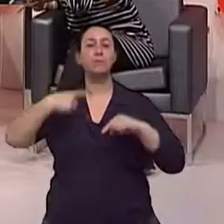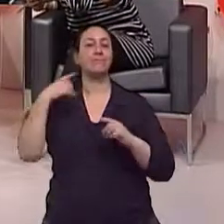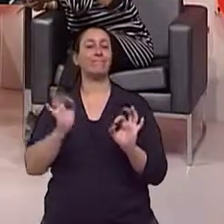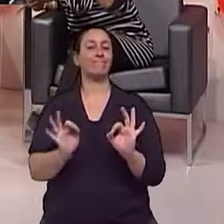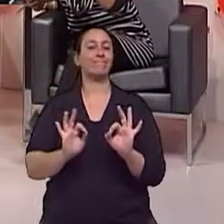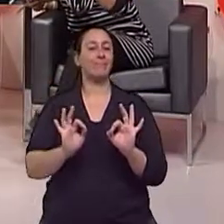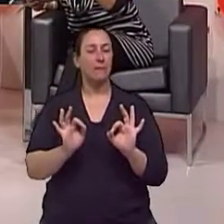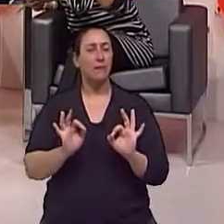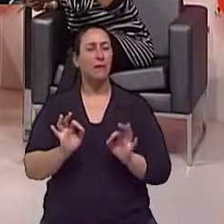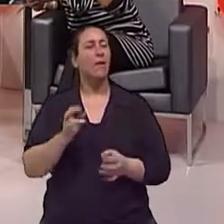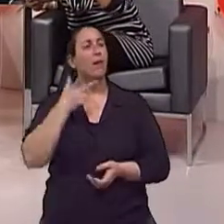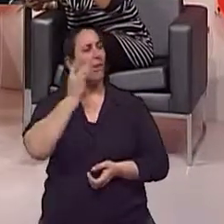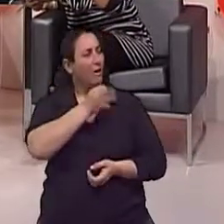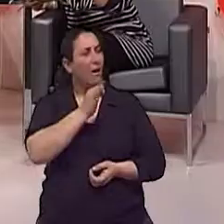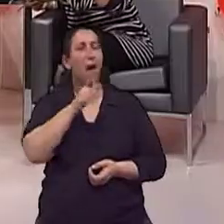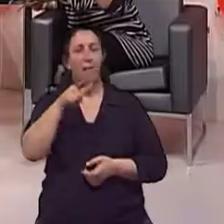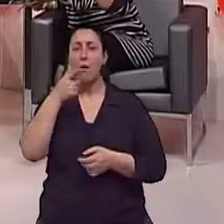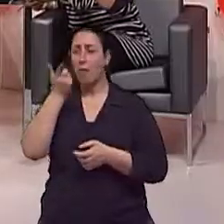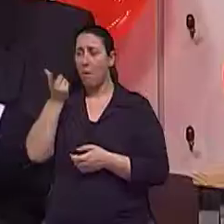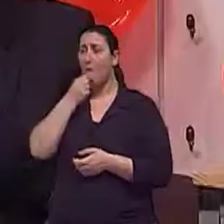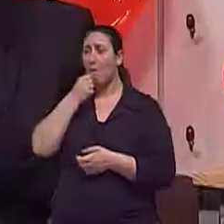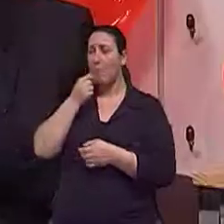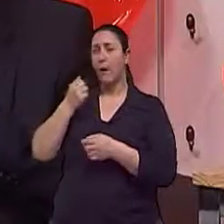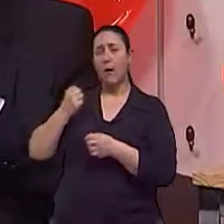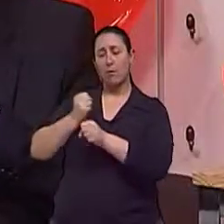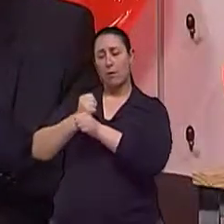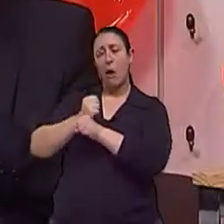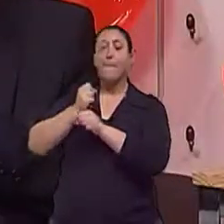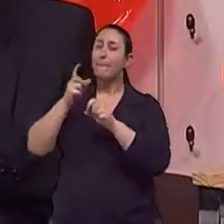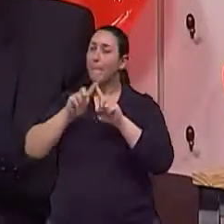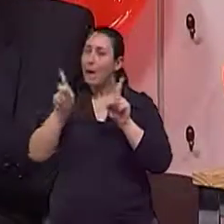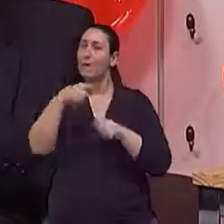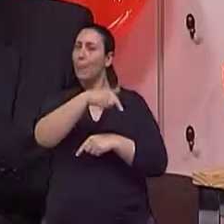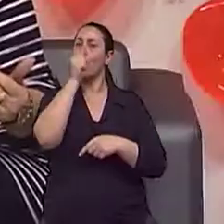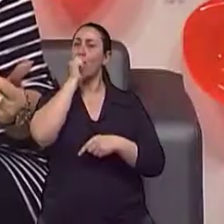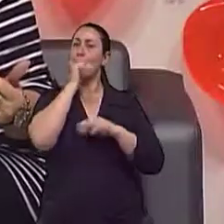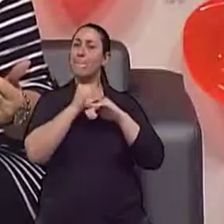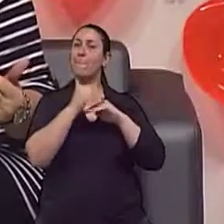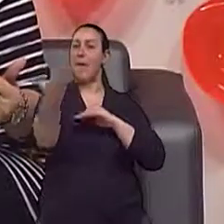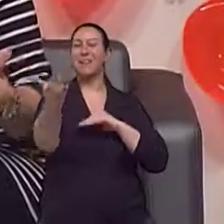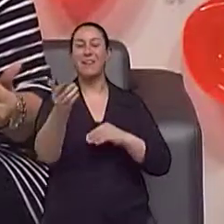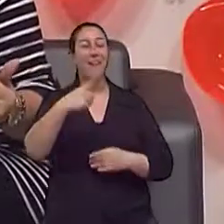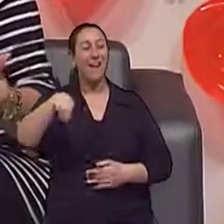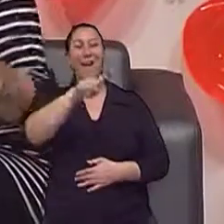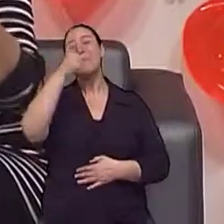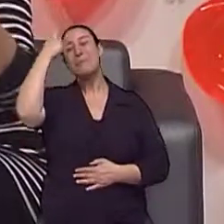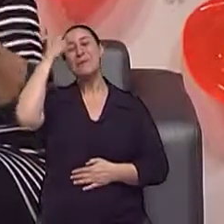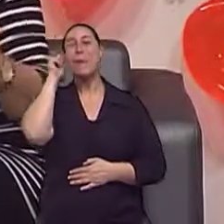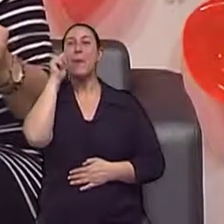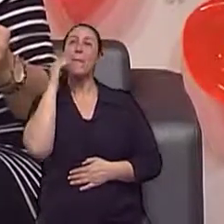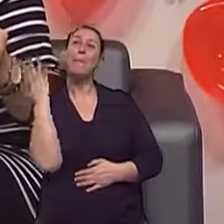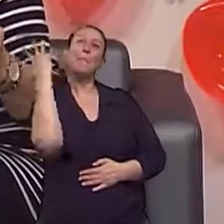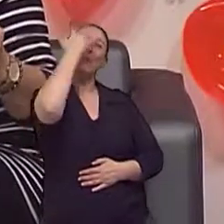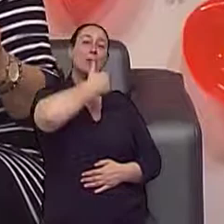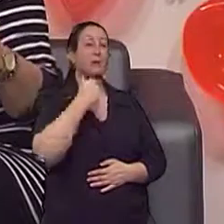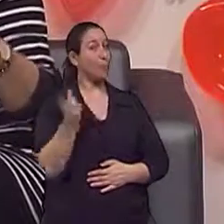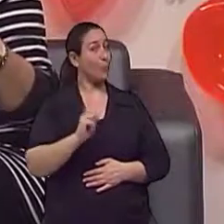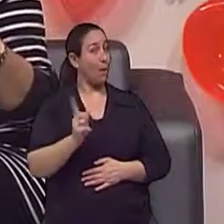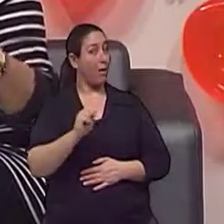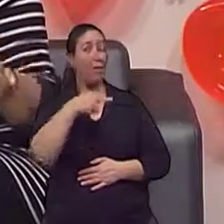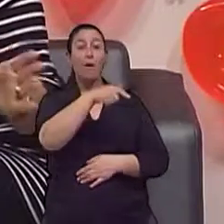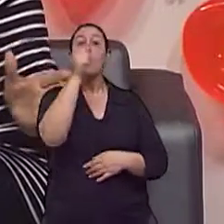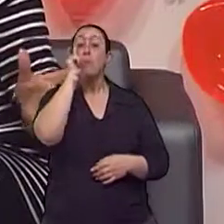tava em média há seis anos ou sete por aí né a mais não é porque a gente é mais bonita tá os homens que ficam sabendo disso